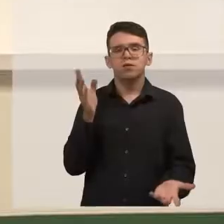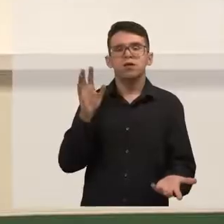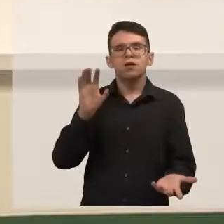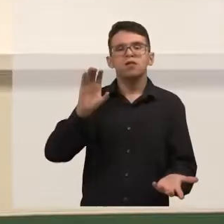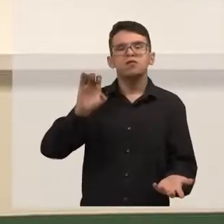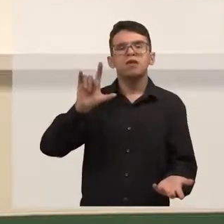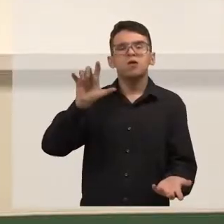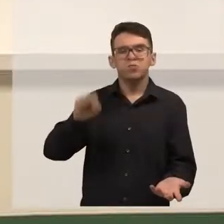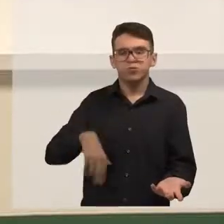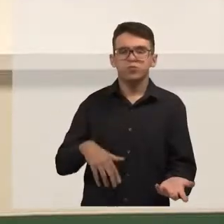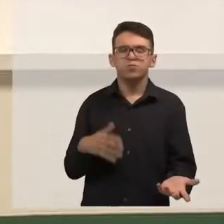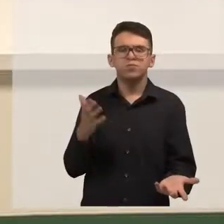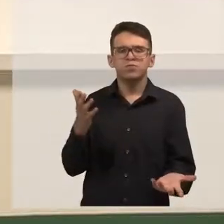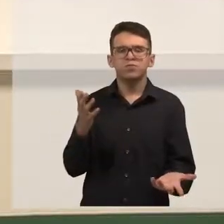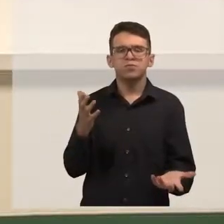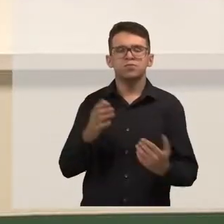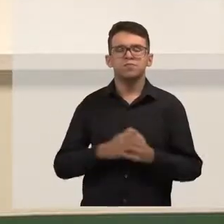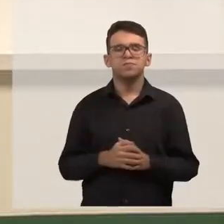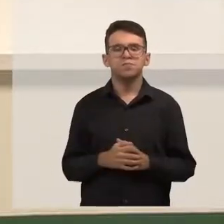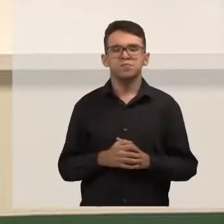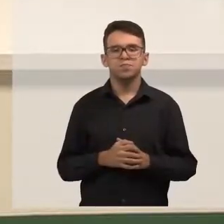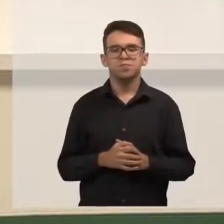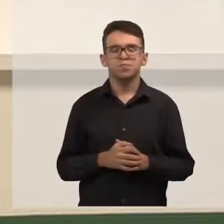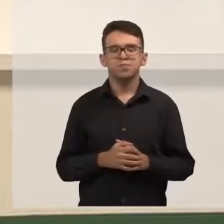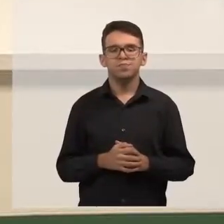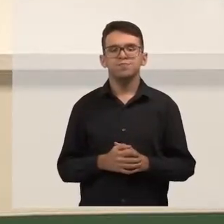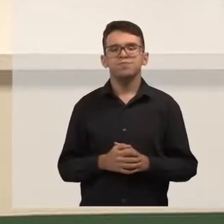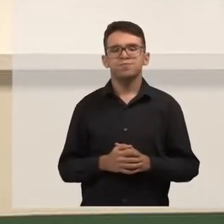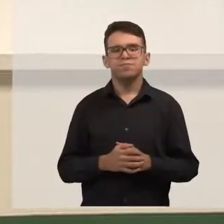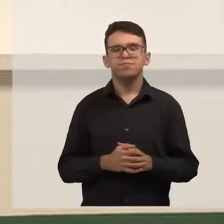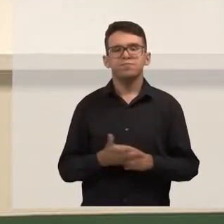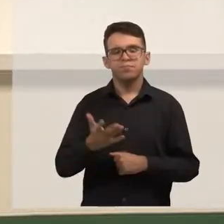Está fedendo até hoje. Está fedendo até hoje. Pois é, são